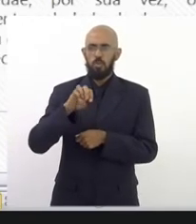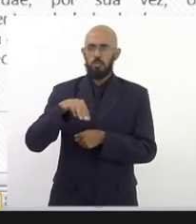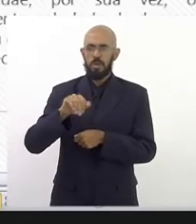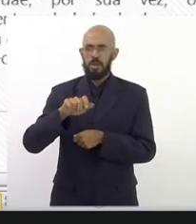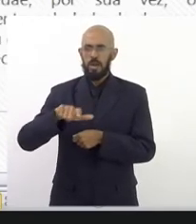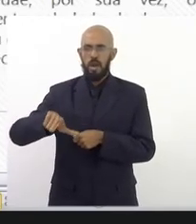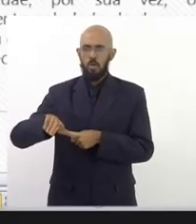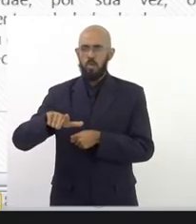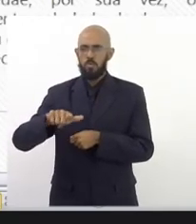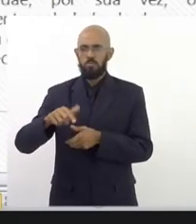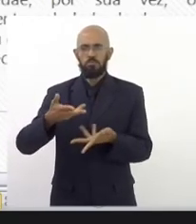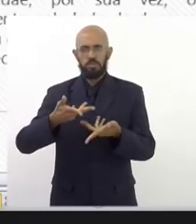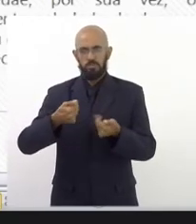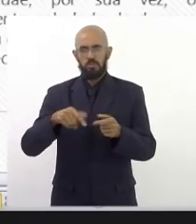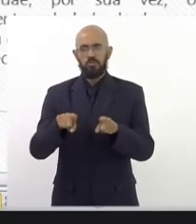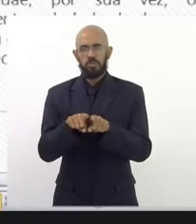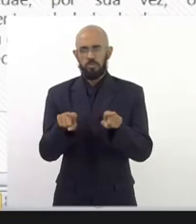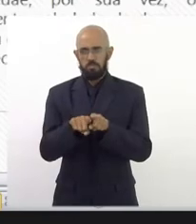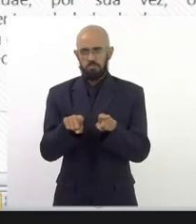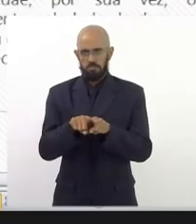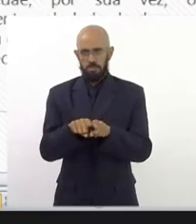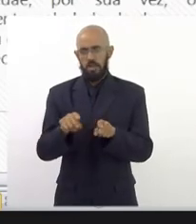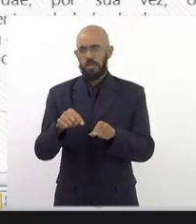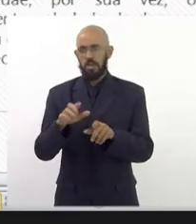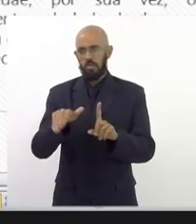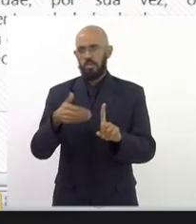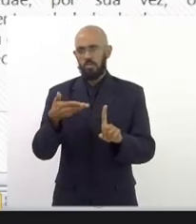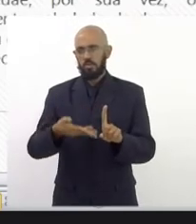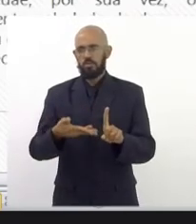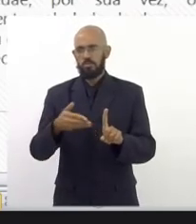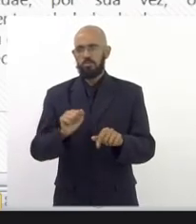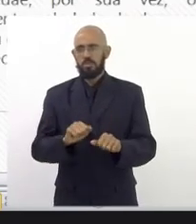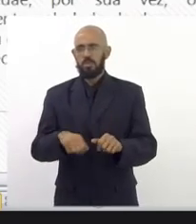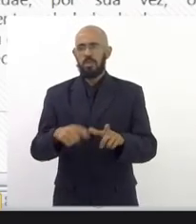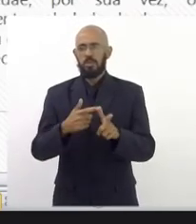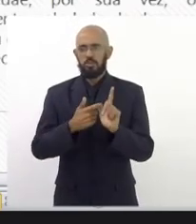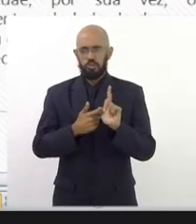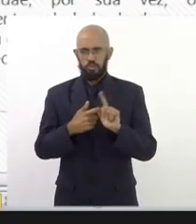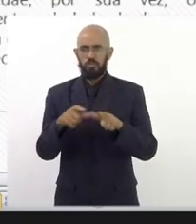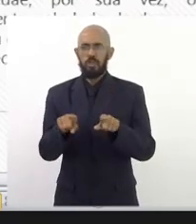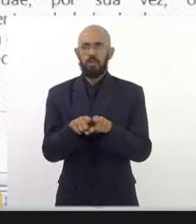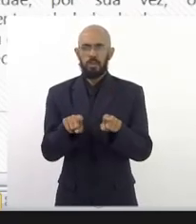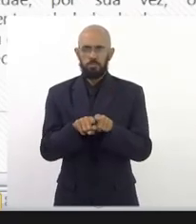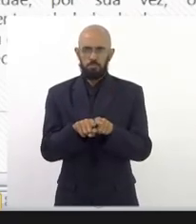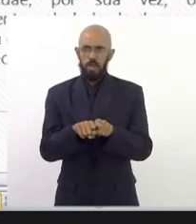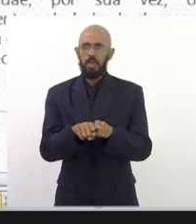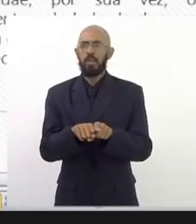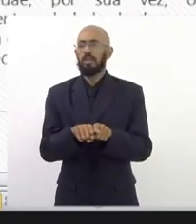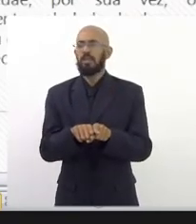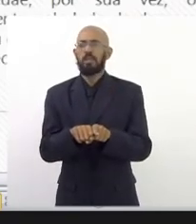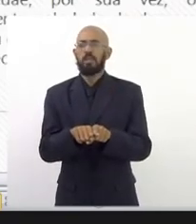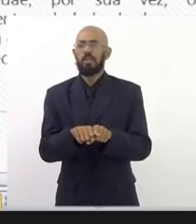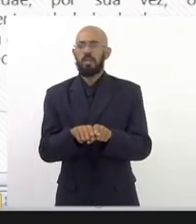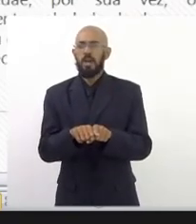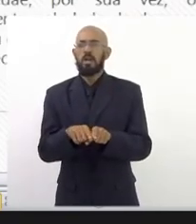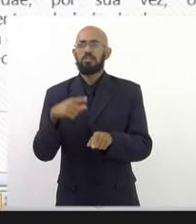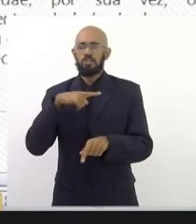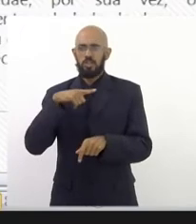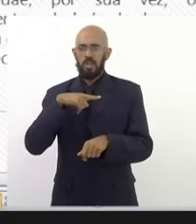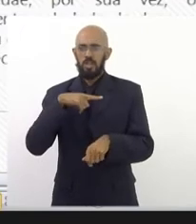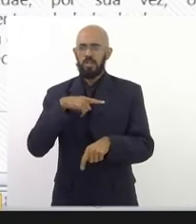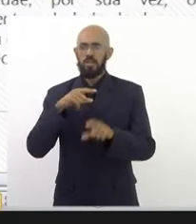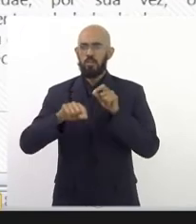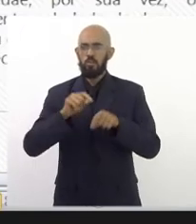reconhecimento da dívida, porque a gente contabiliza ela, né? A gente teria ainda assim um